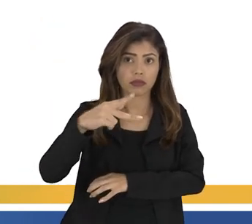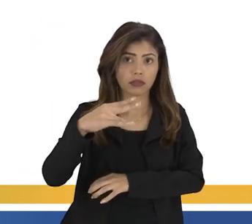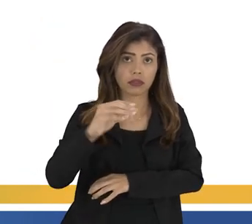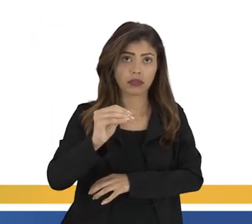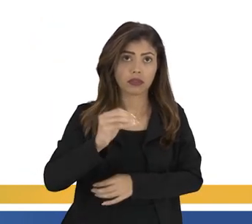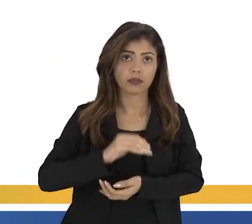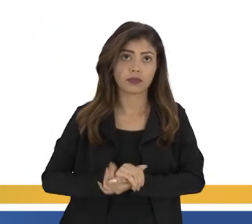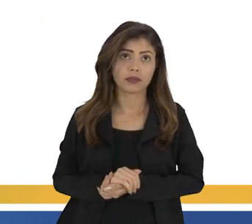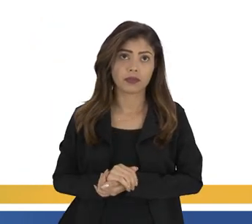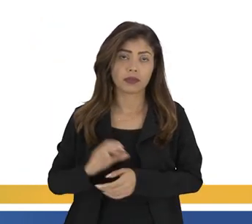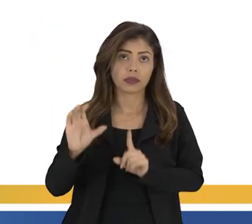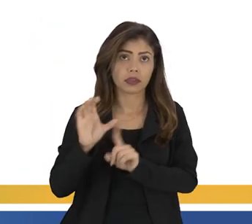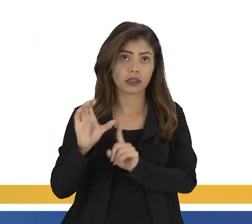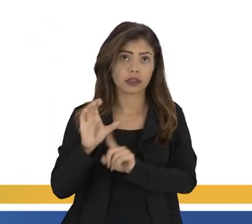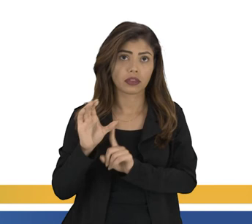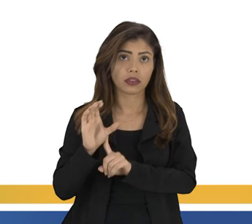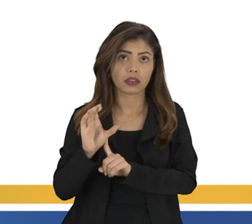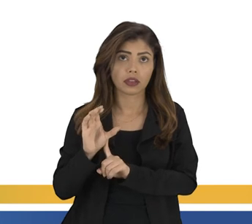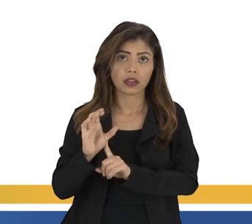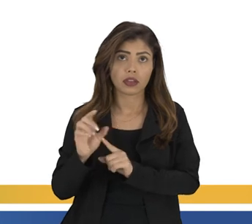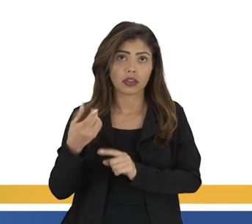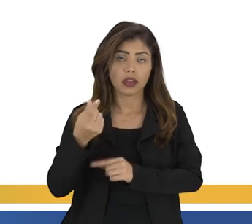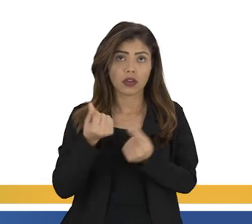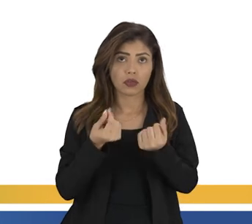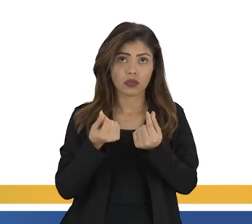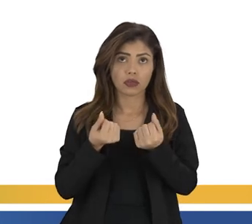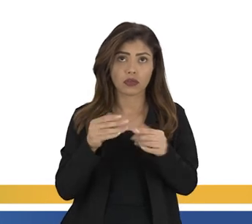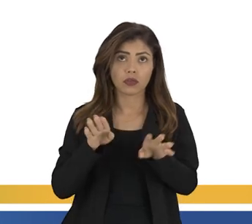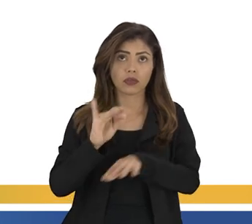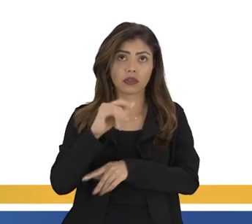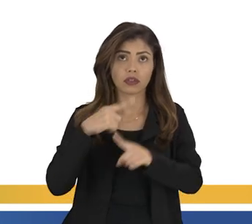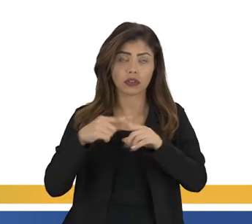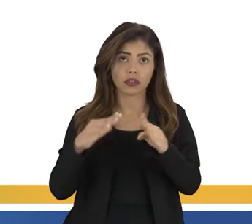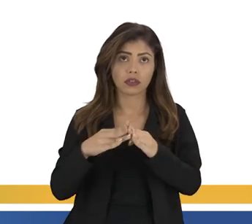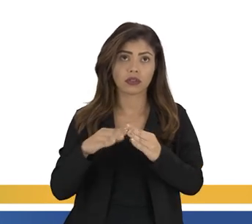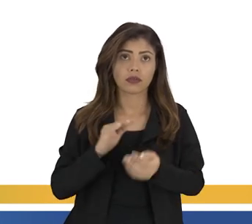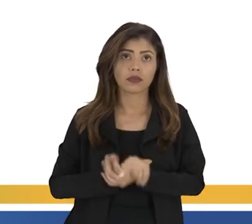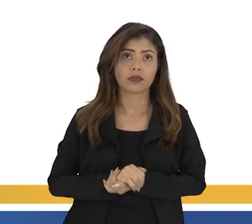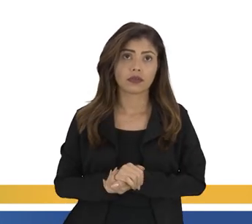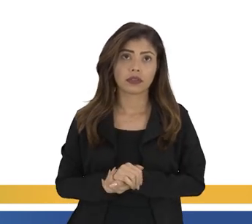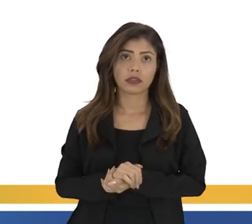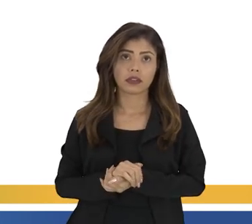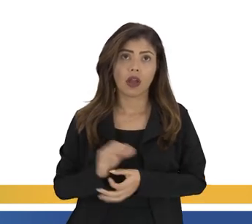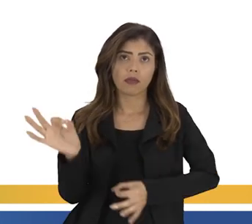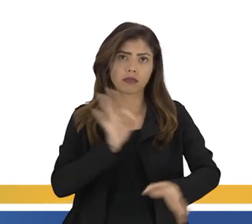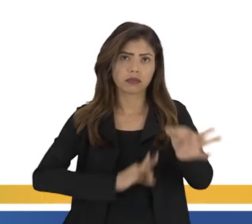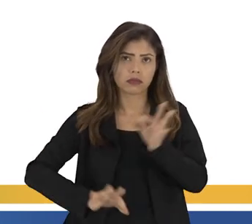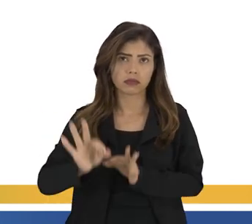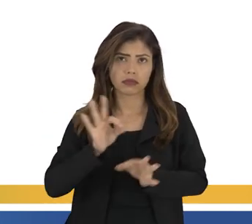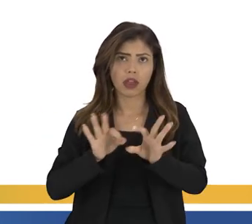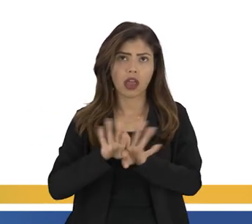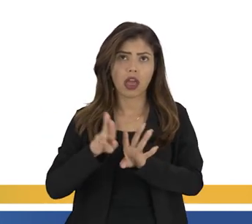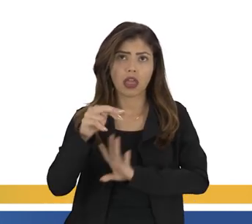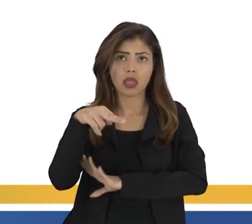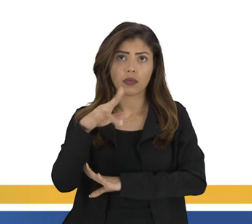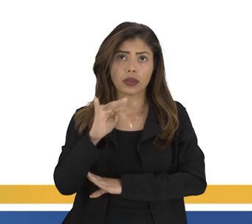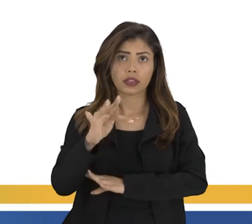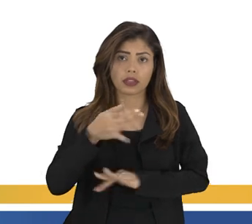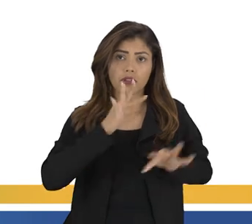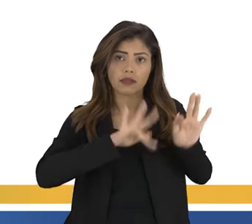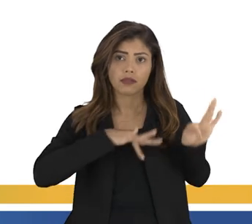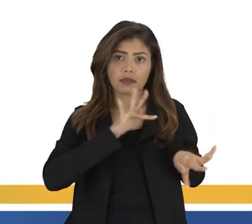letras e dinamismo econômico da igreja cristã de controle da atividade comercial pela nobreza feudal